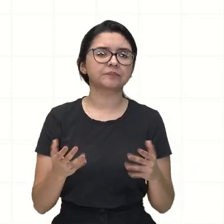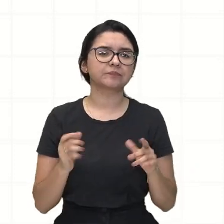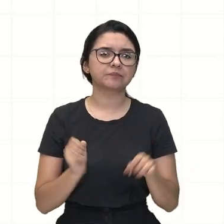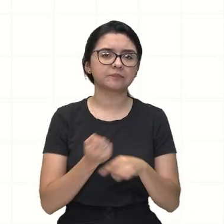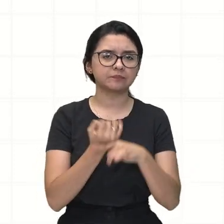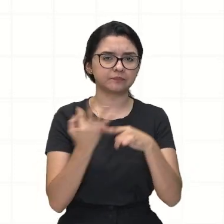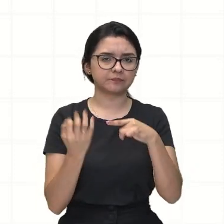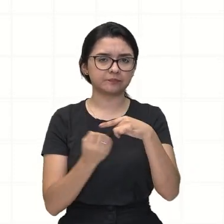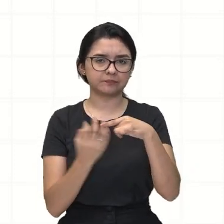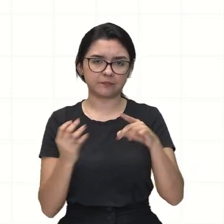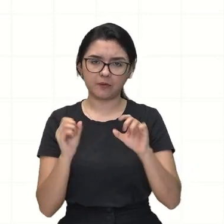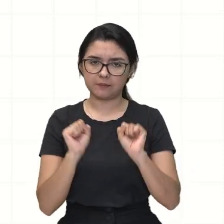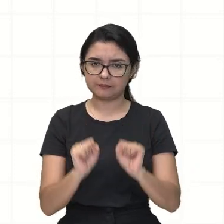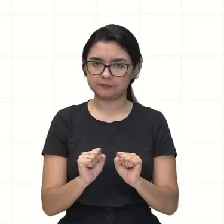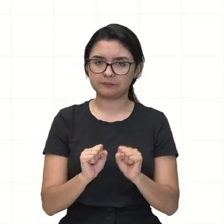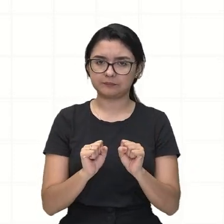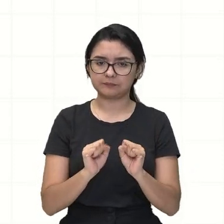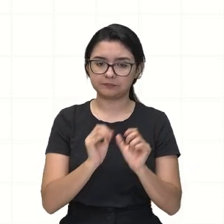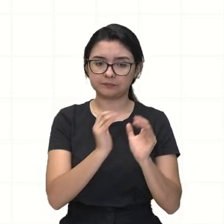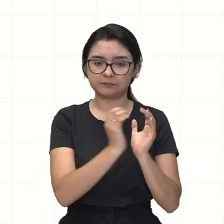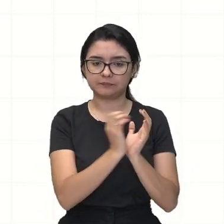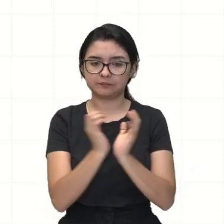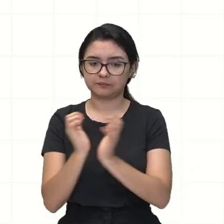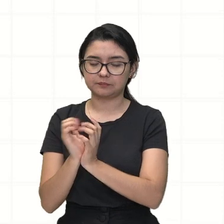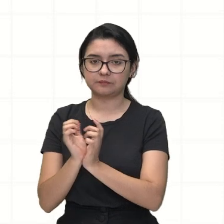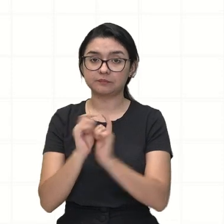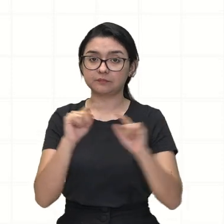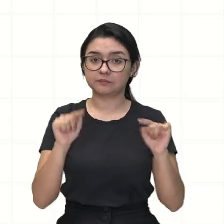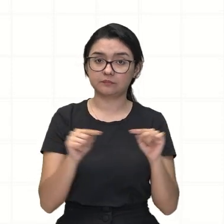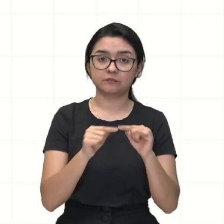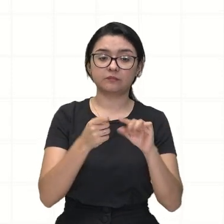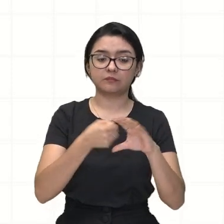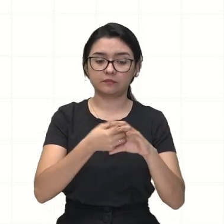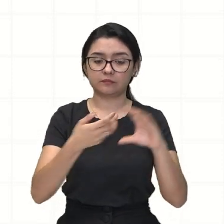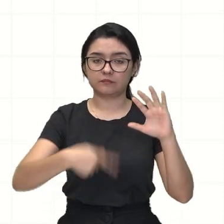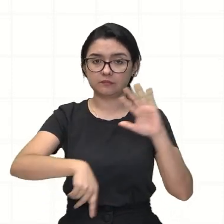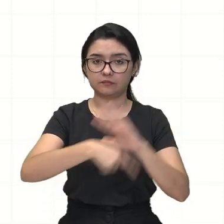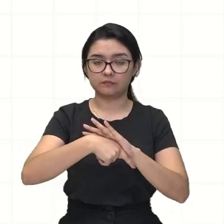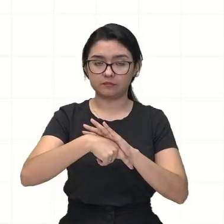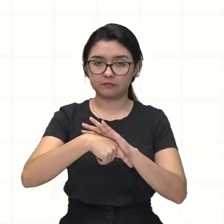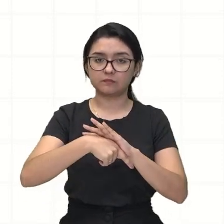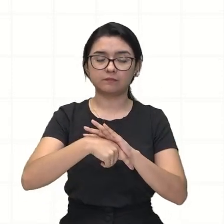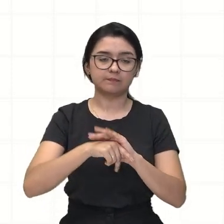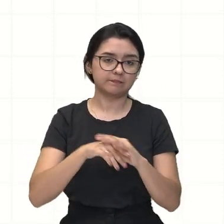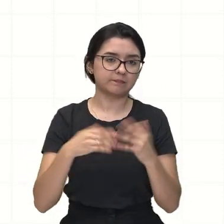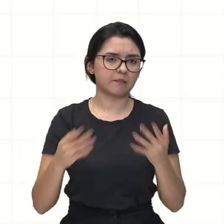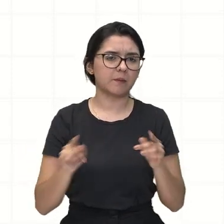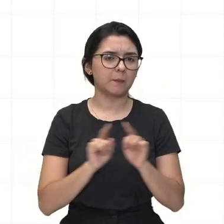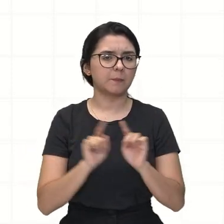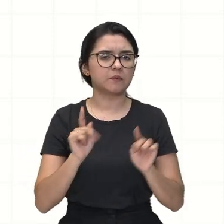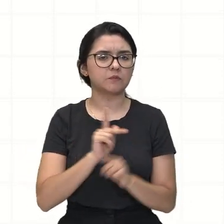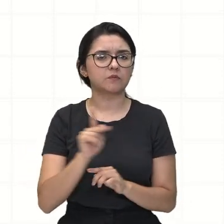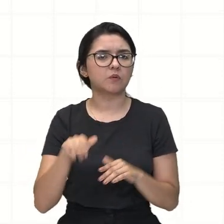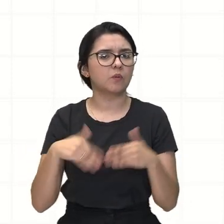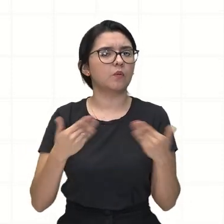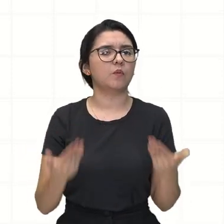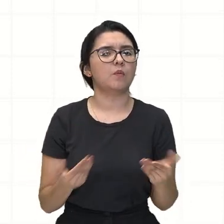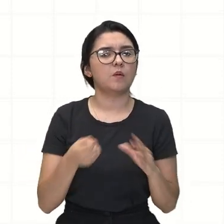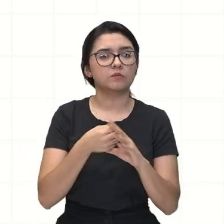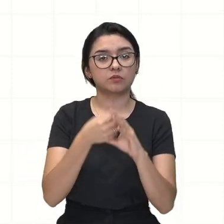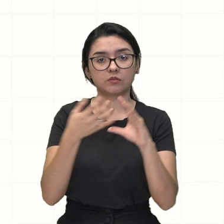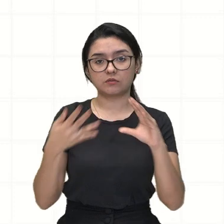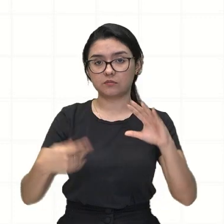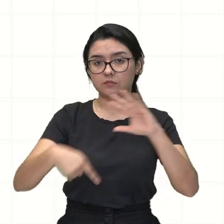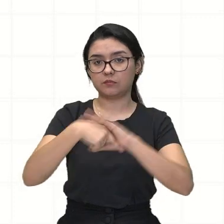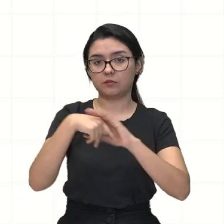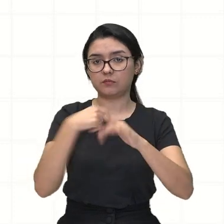podem ser classificadas de acordo com as características. Professor, quais são as